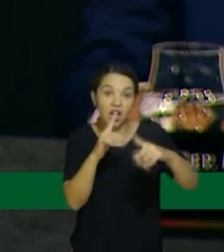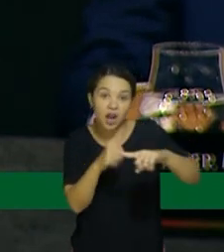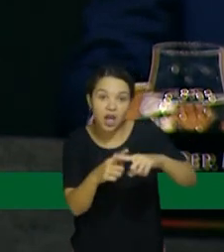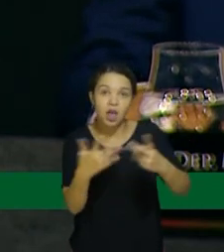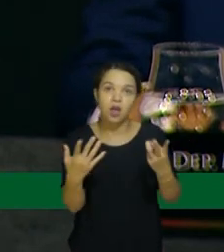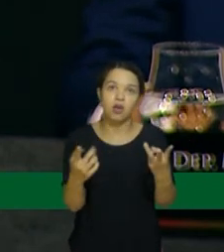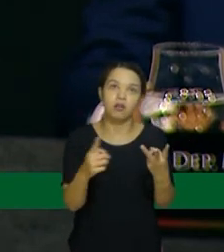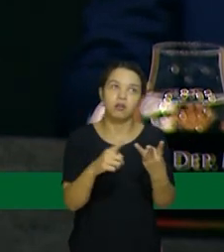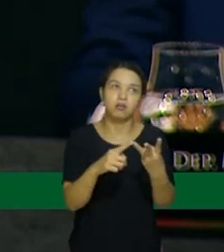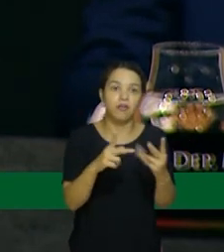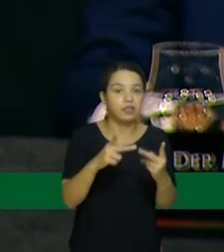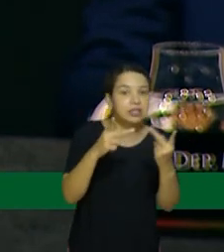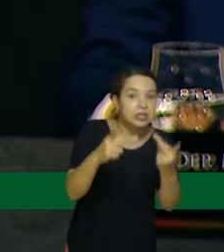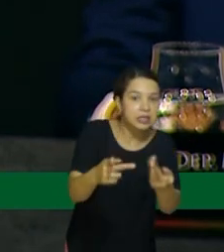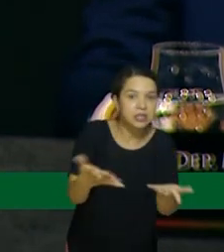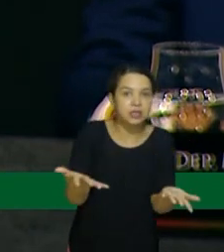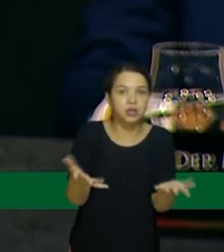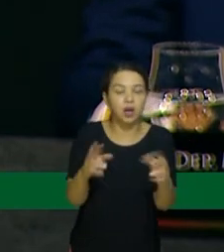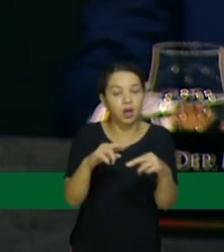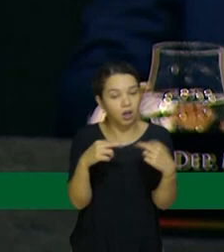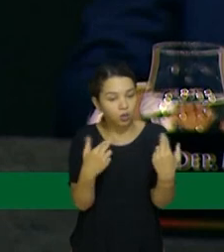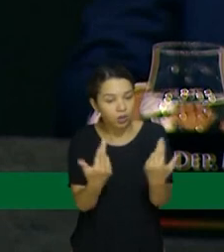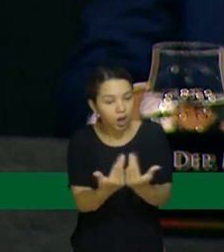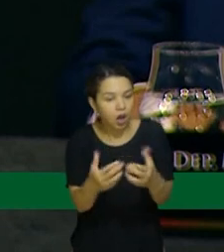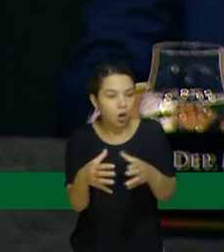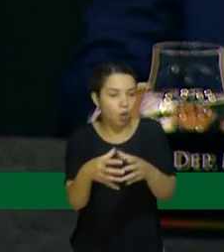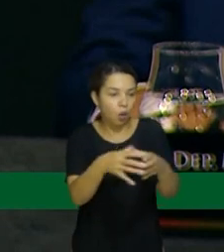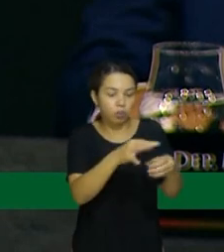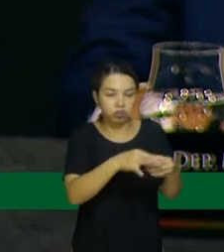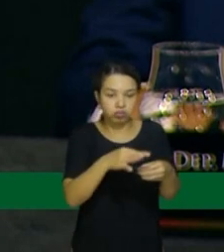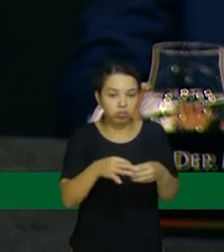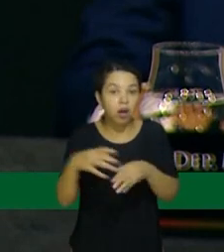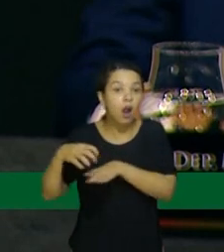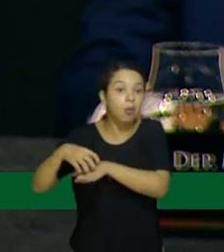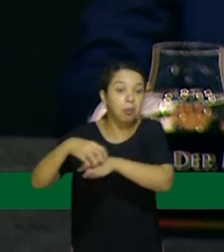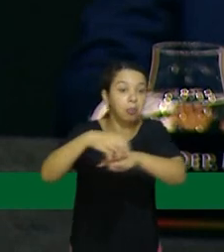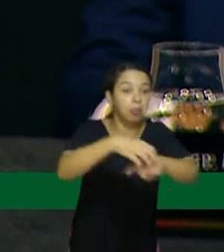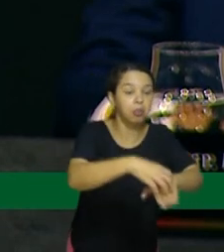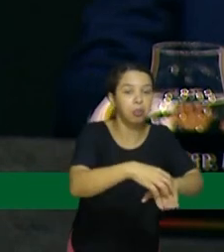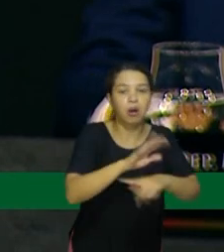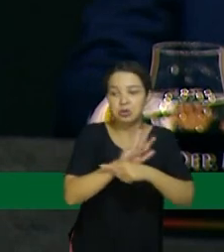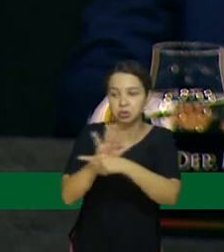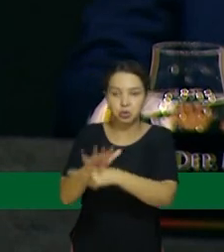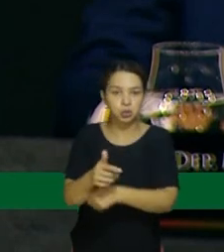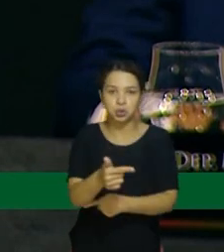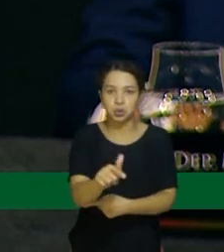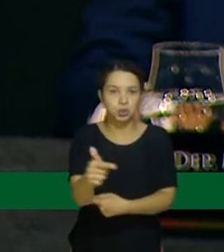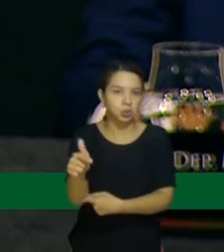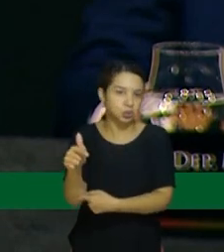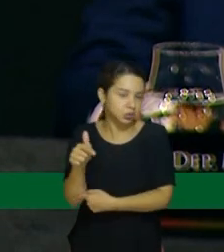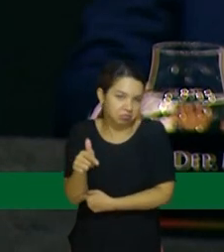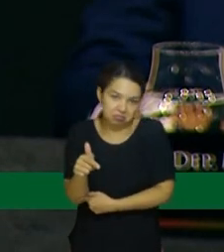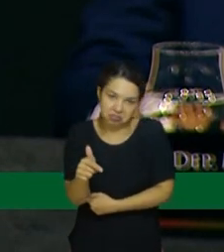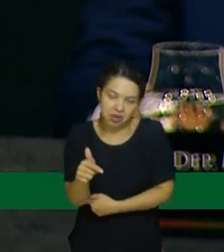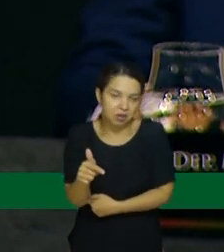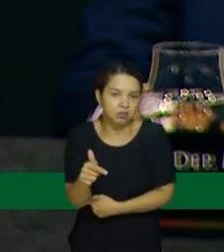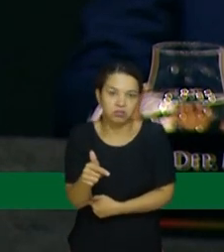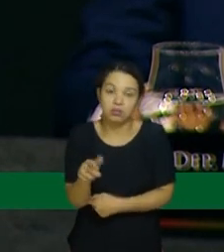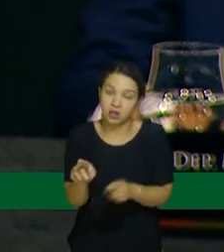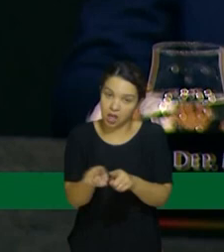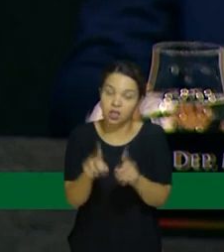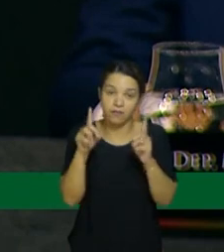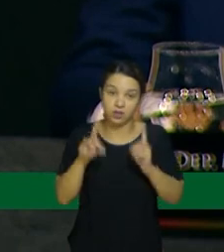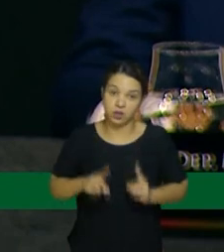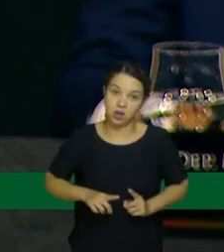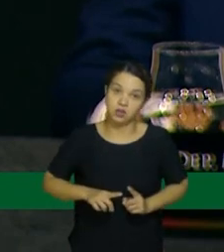das reuniões em suas entidades não só a física como visual e outras